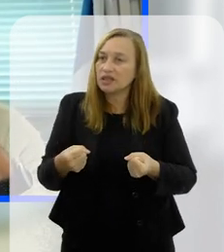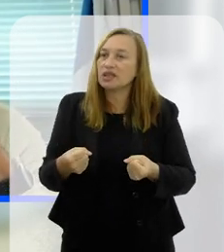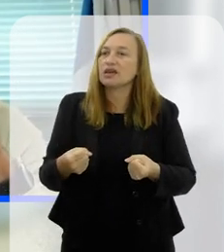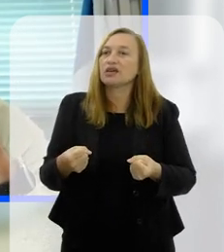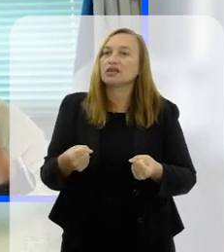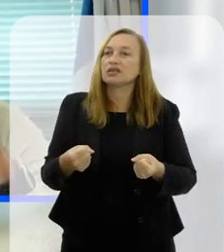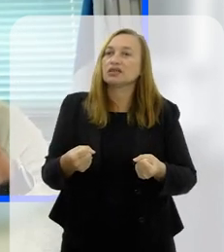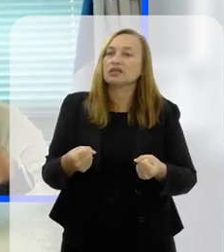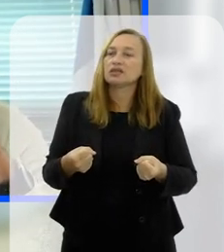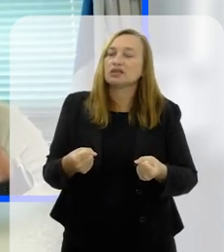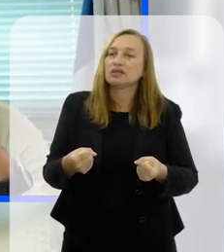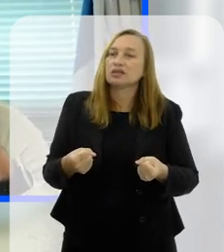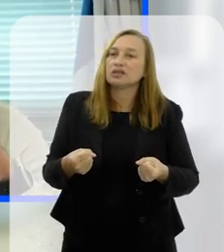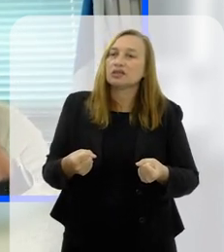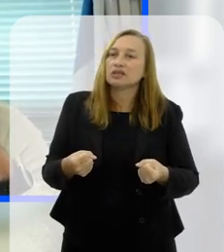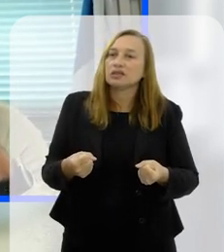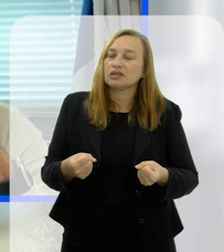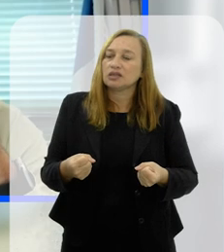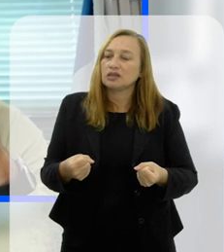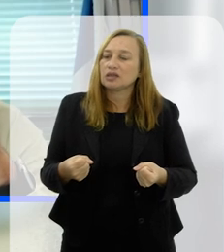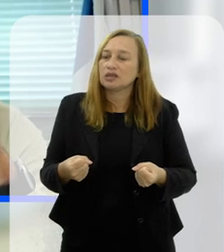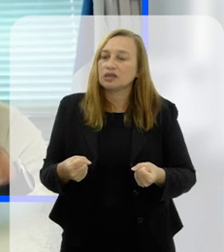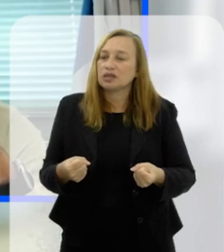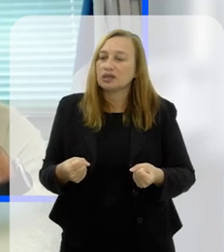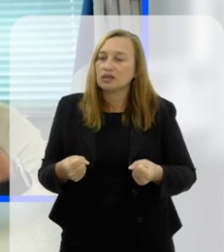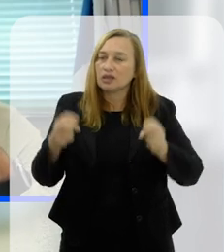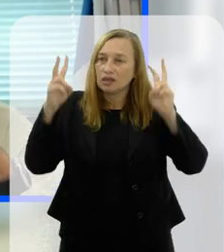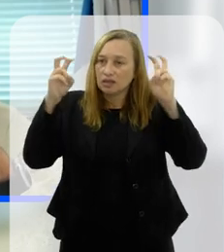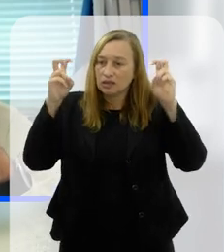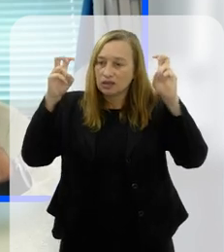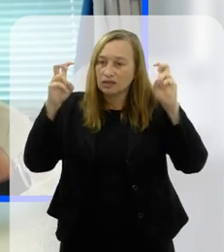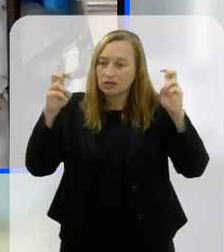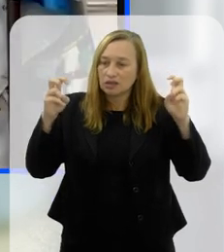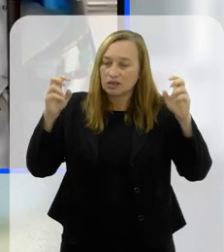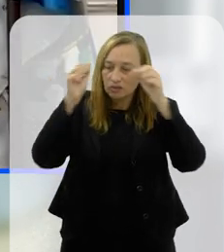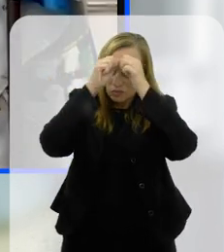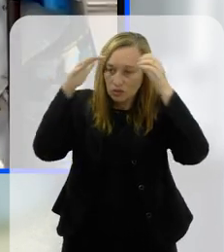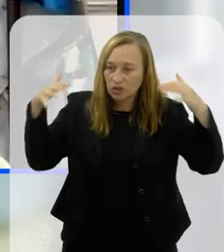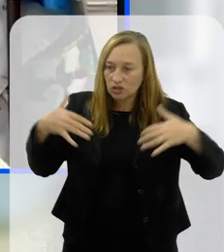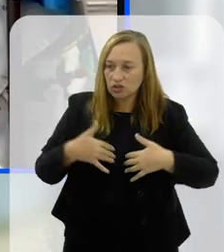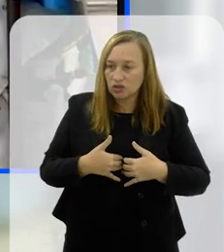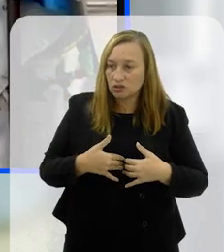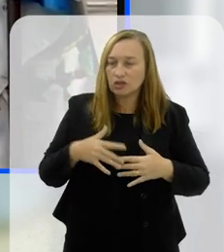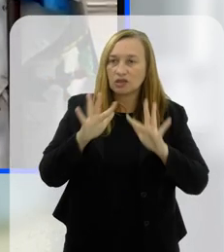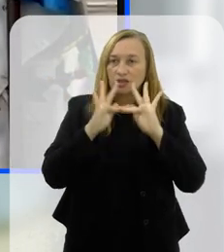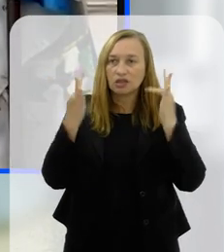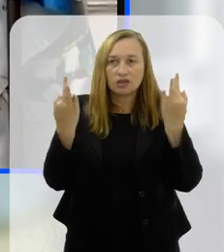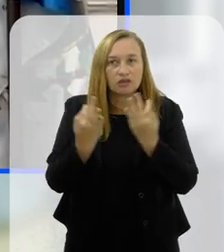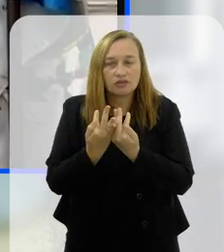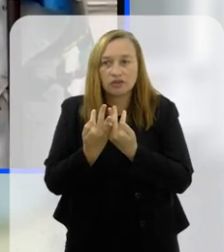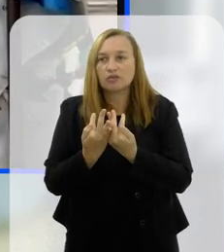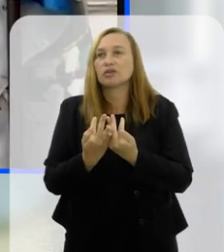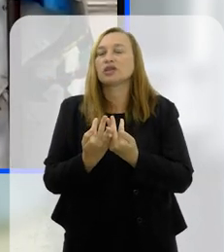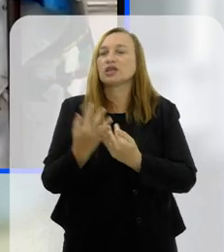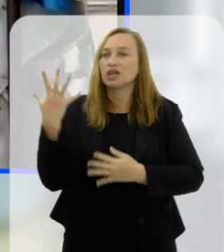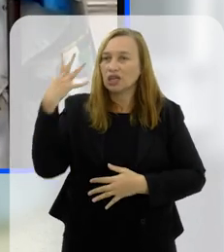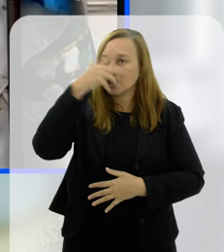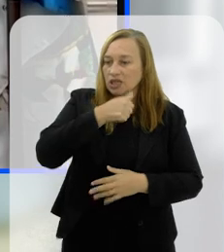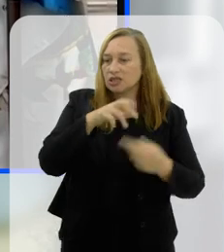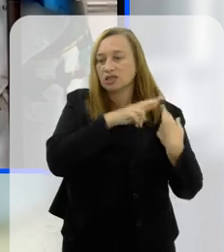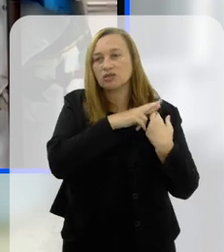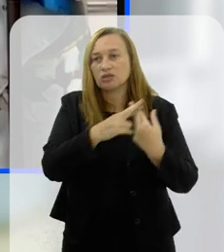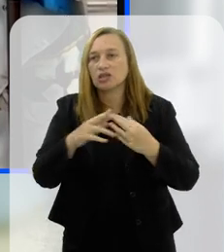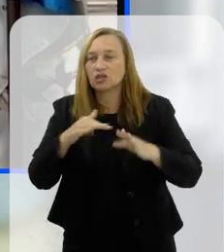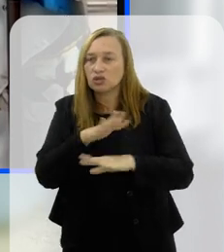defender essa essa causa tão linda né que é a causa da família que é de